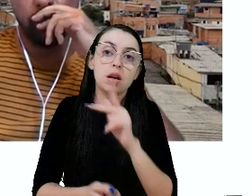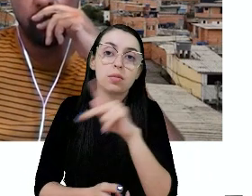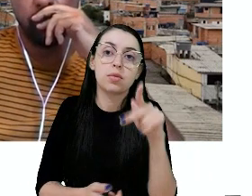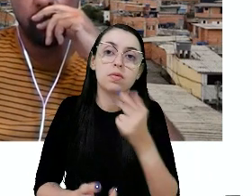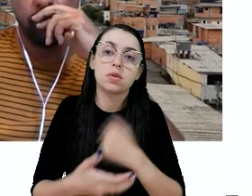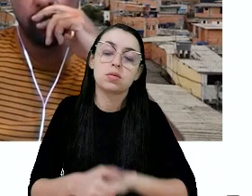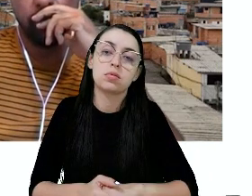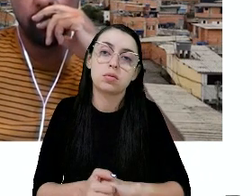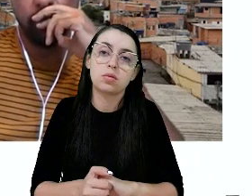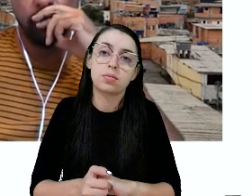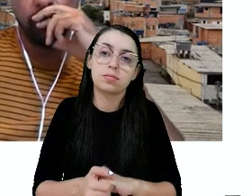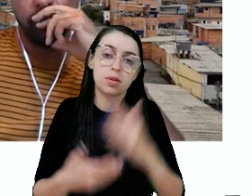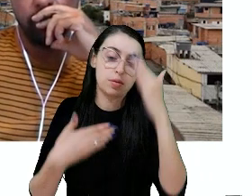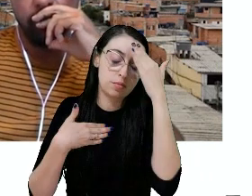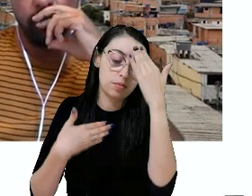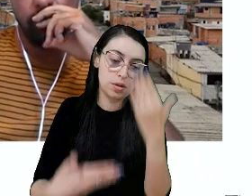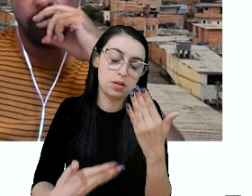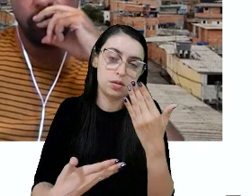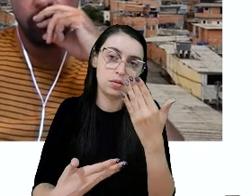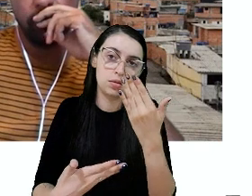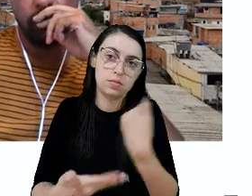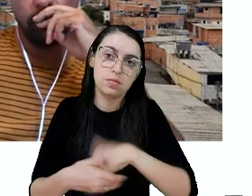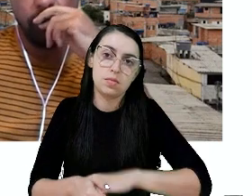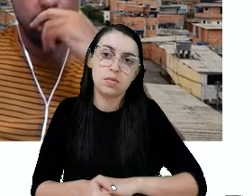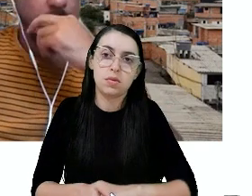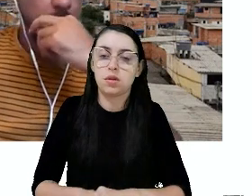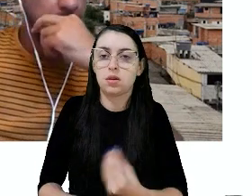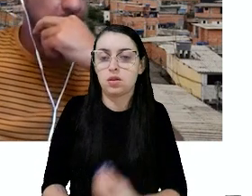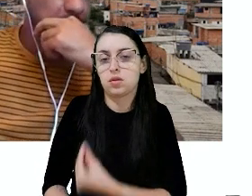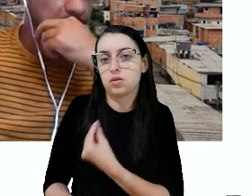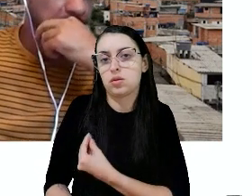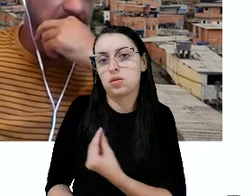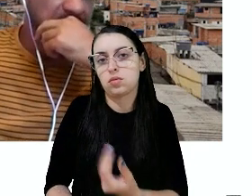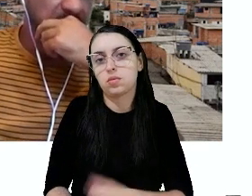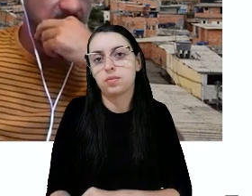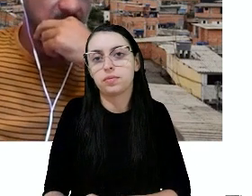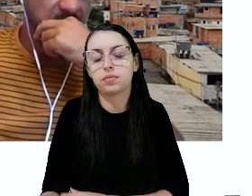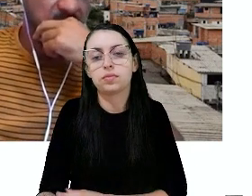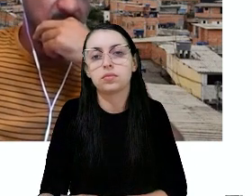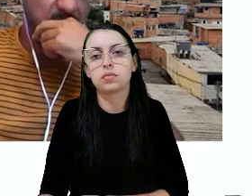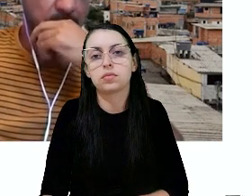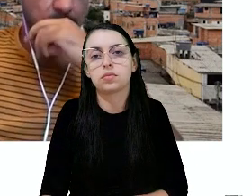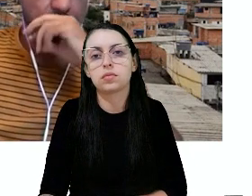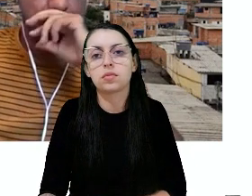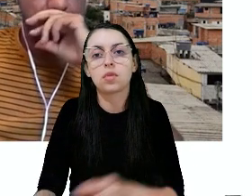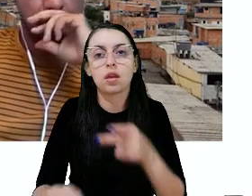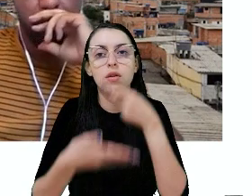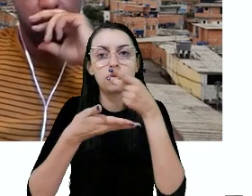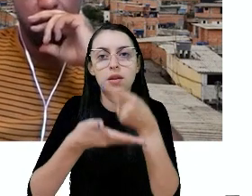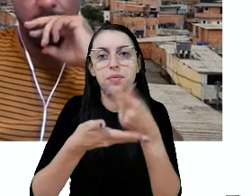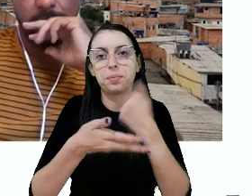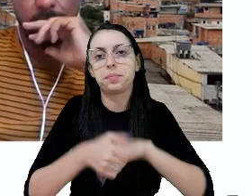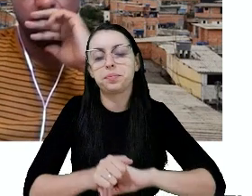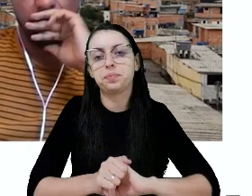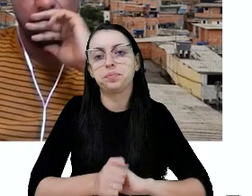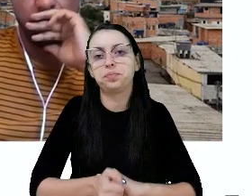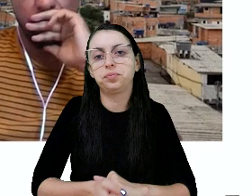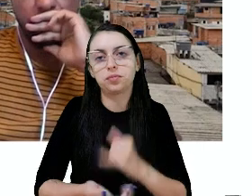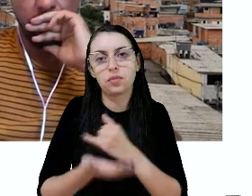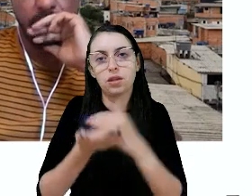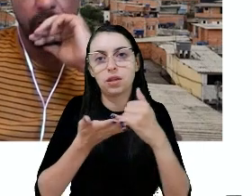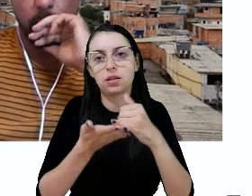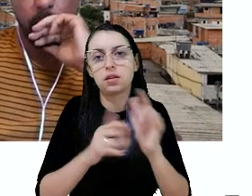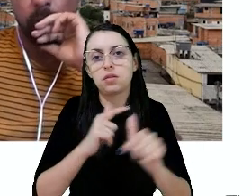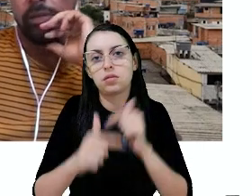professor, agradecendo muito a sua participação, eu já lhe passo logo a palavra para iniciar